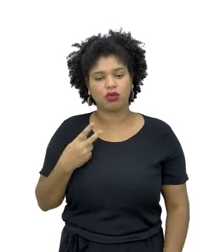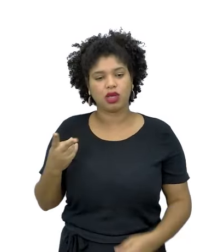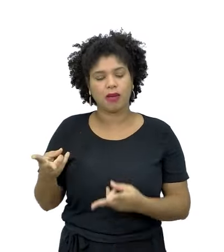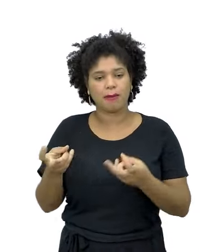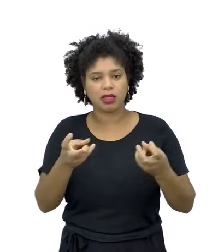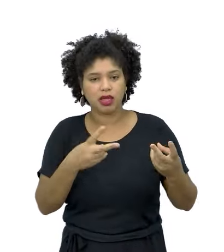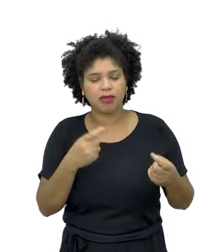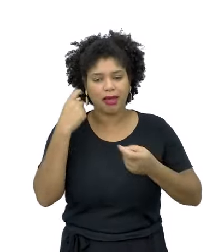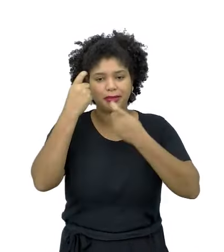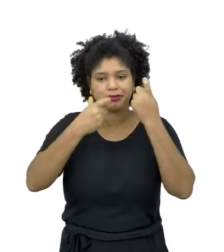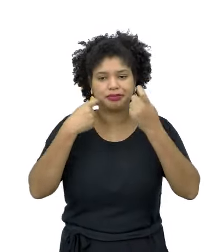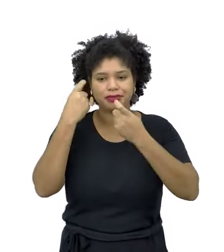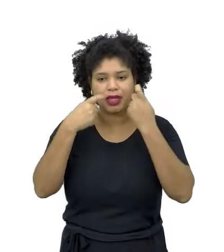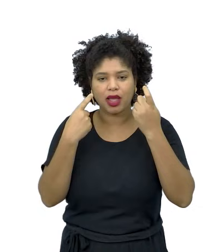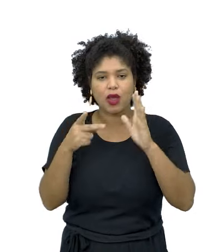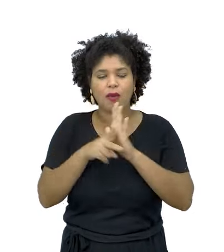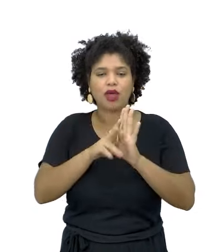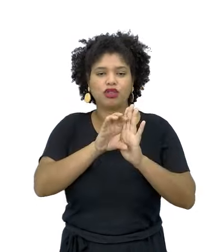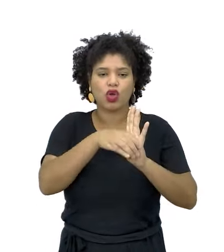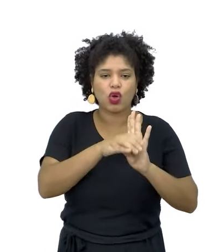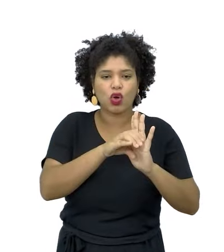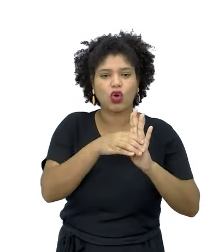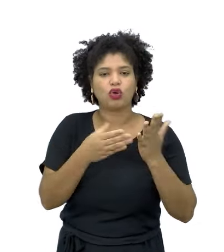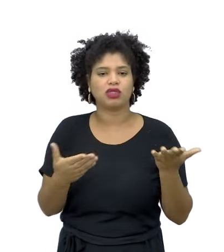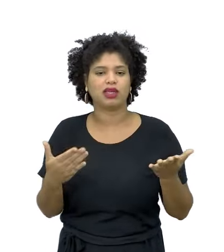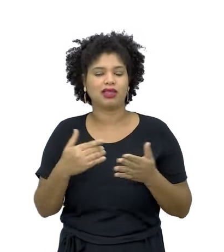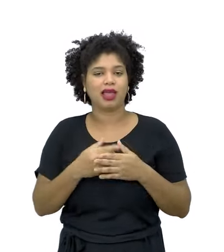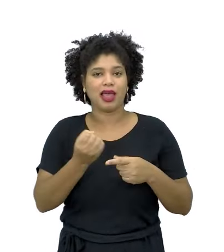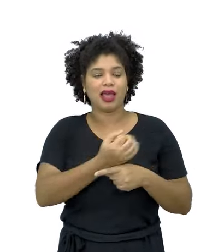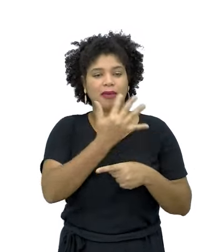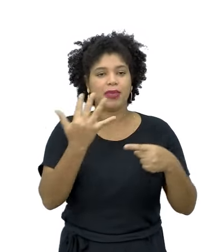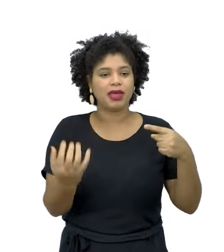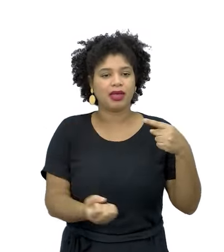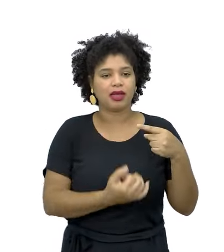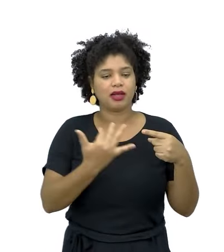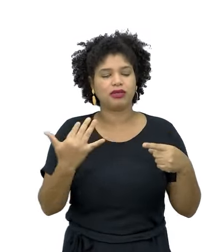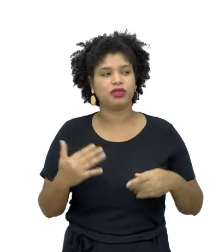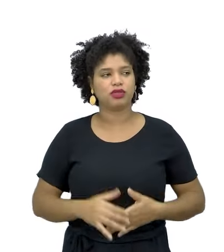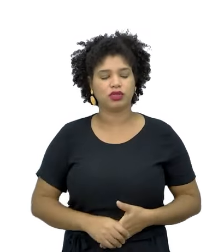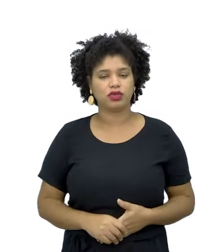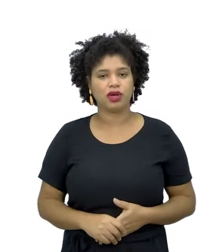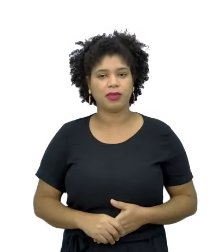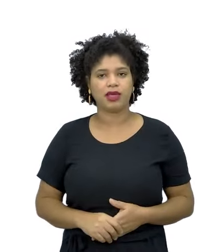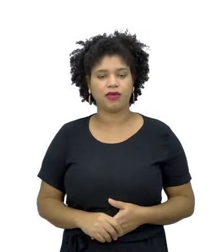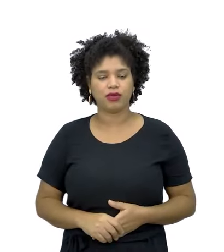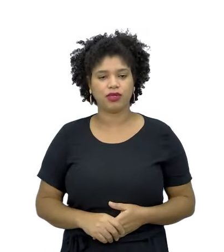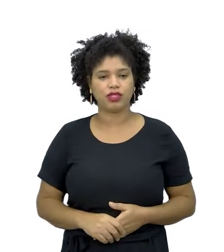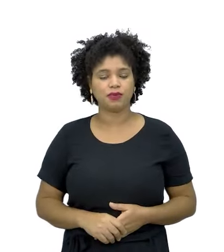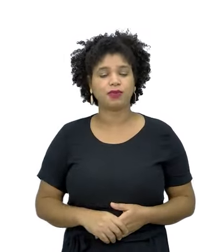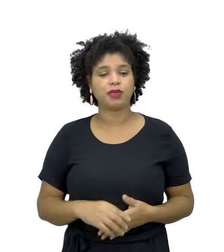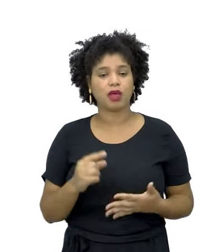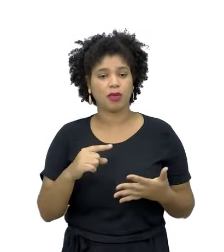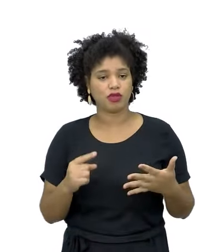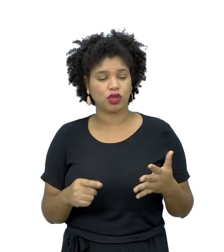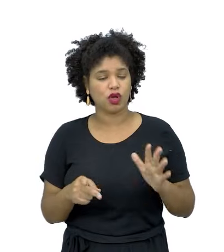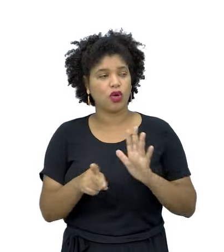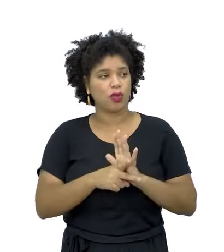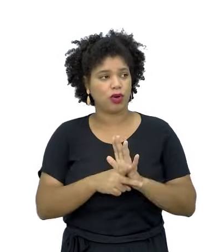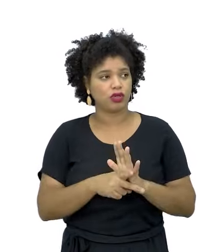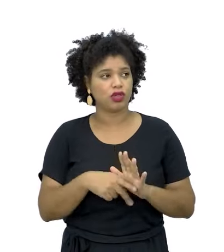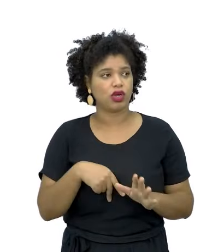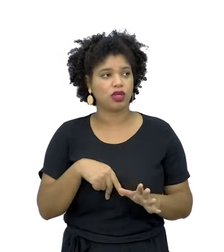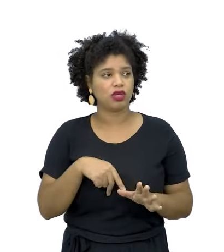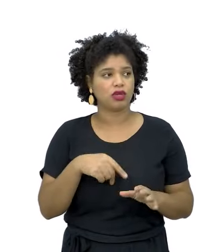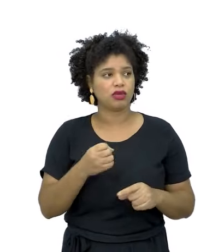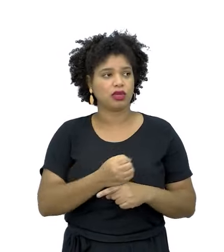observando a preocupação com os conceitos de fração, fração equivalente, as formas de representação dos números